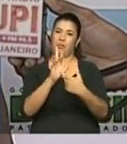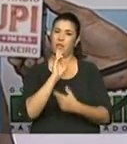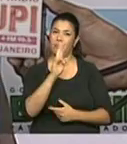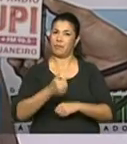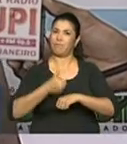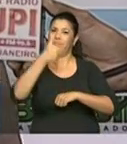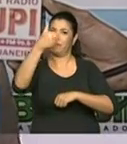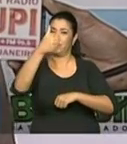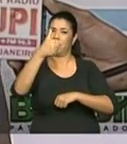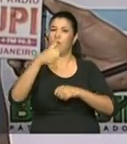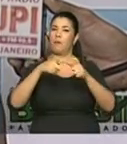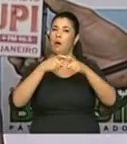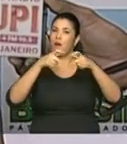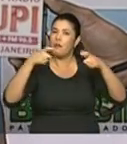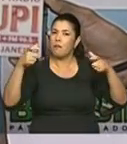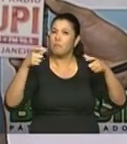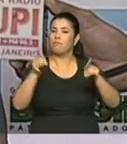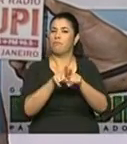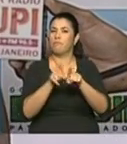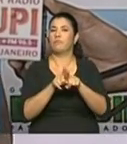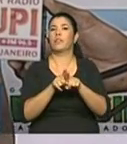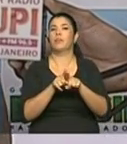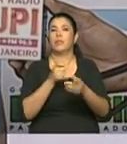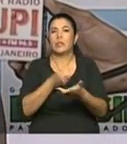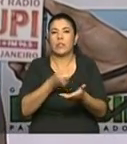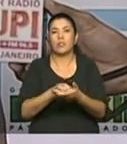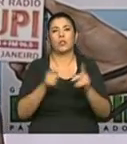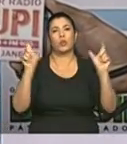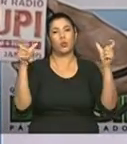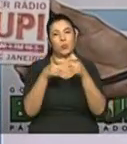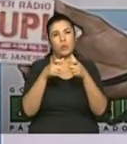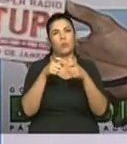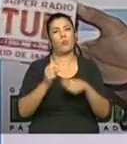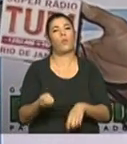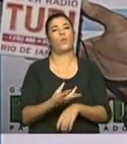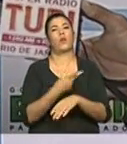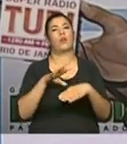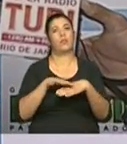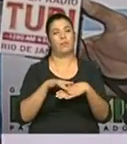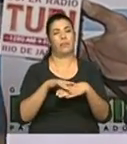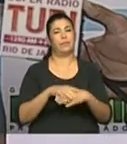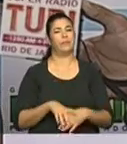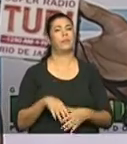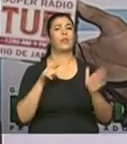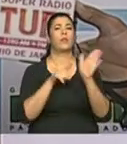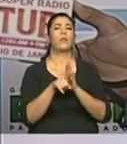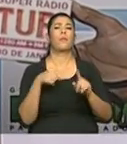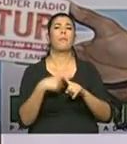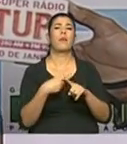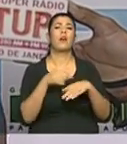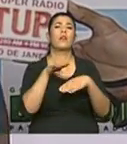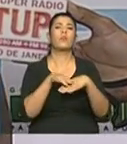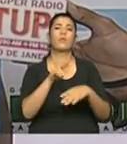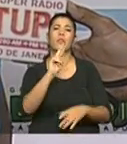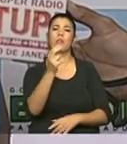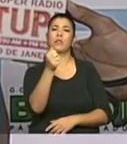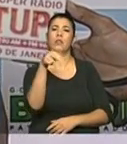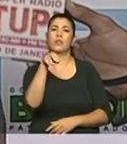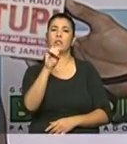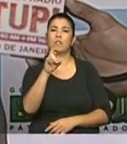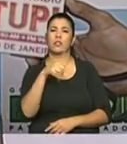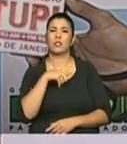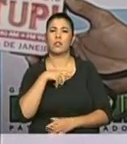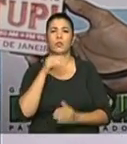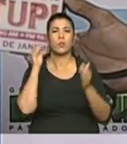para ampliar ainda mais essa margem de redução da enfermidade. Por que a hanseníase ainda está concentrada nos estados do Mato